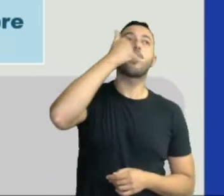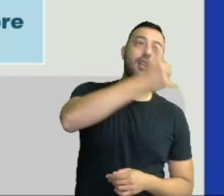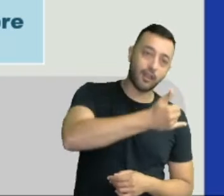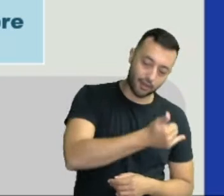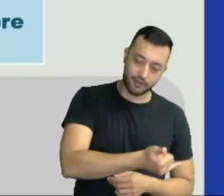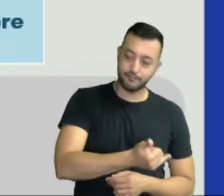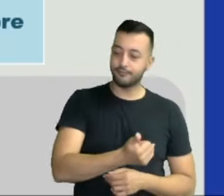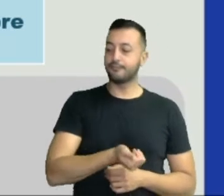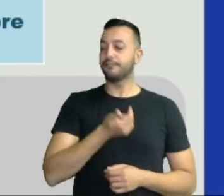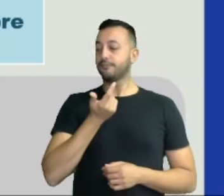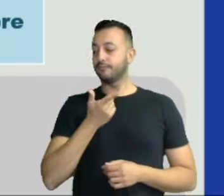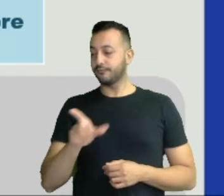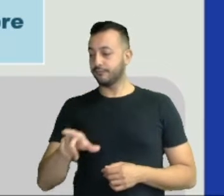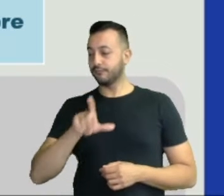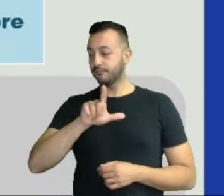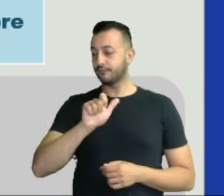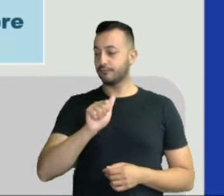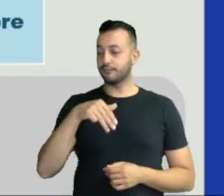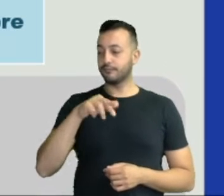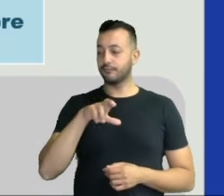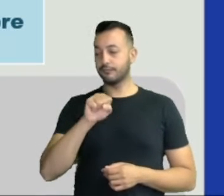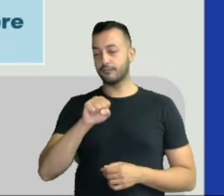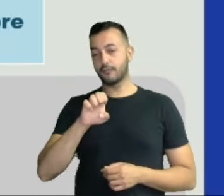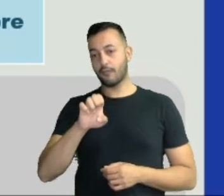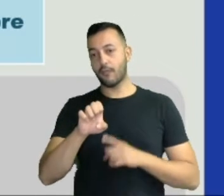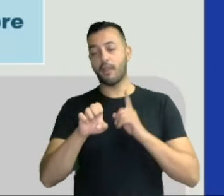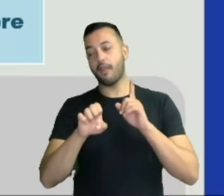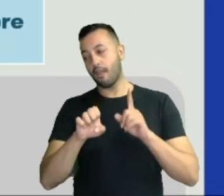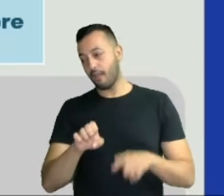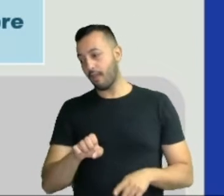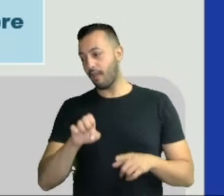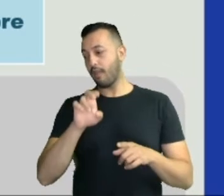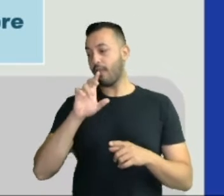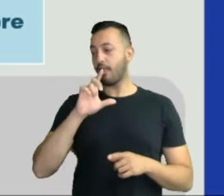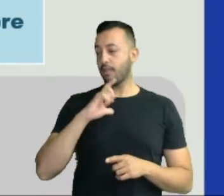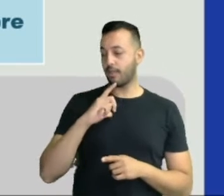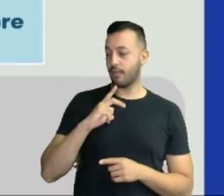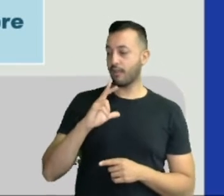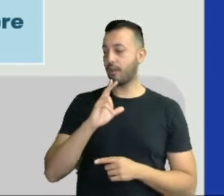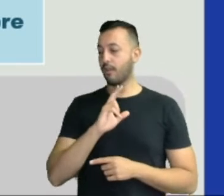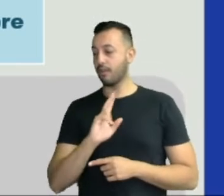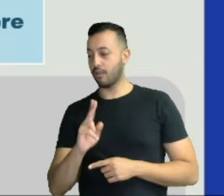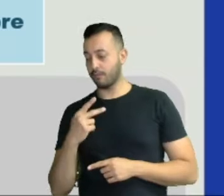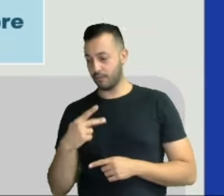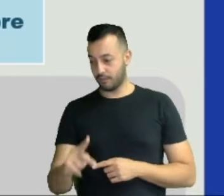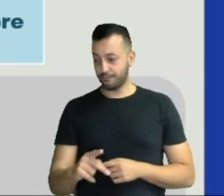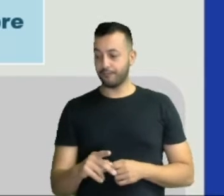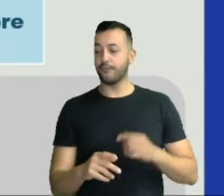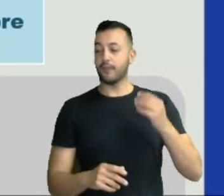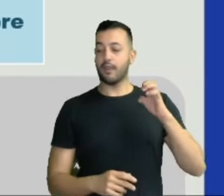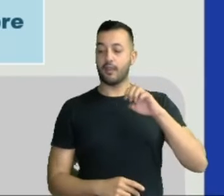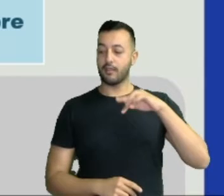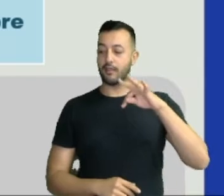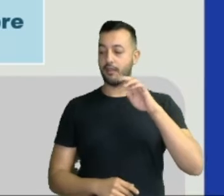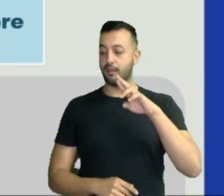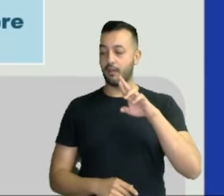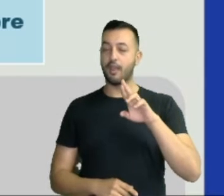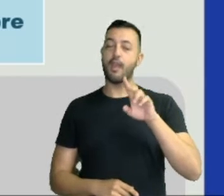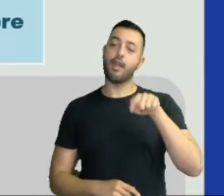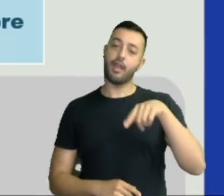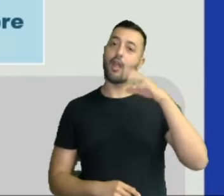E llamar-se é ter um nome. Entender é compreender.